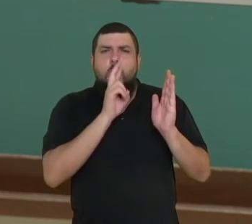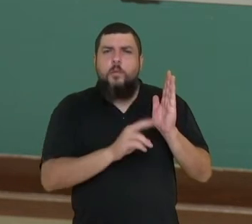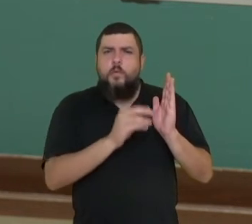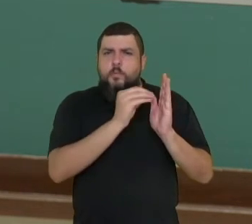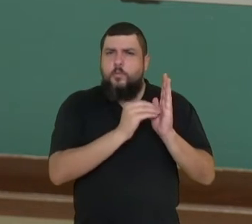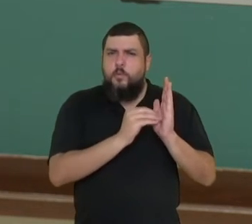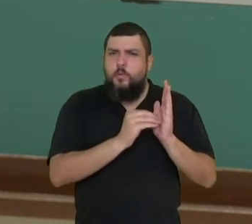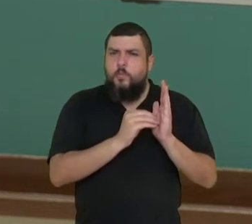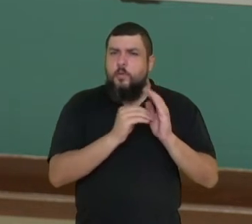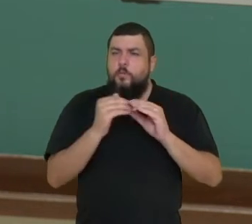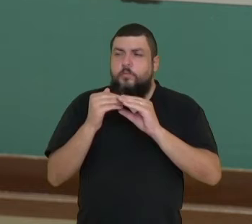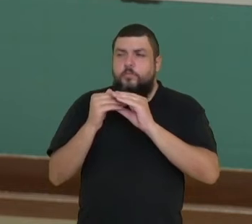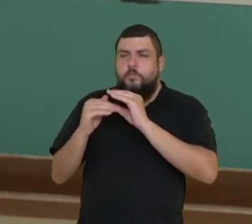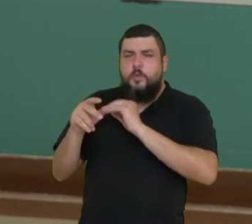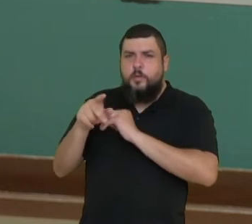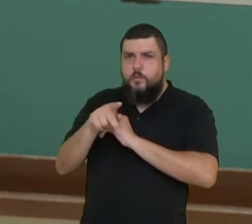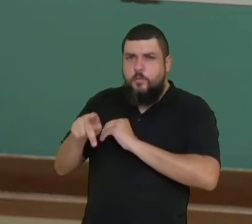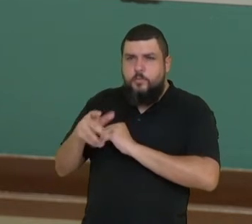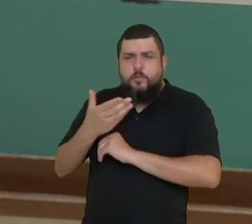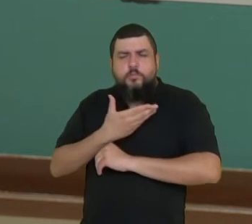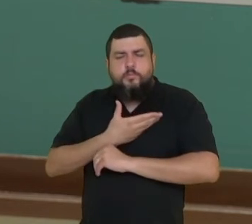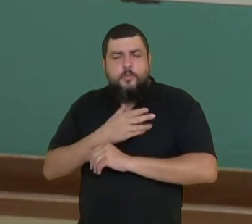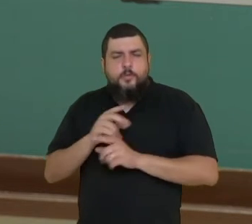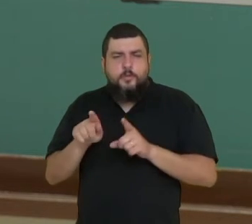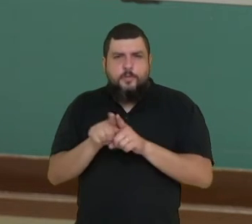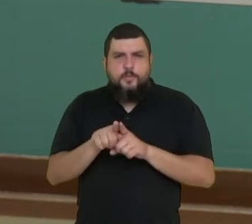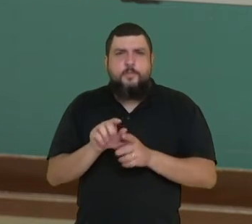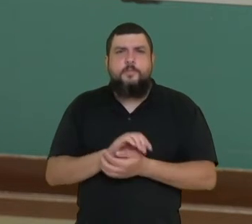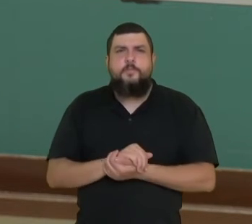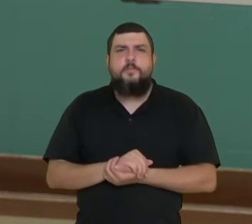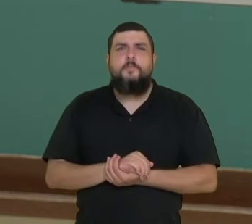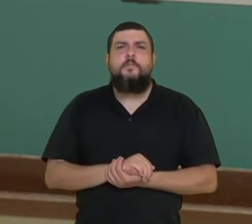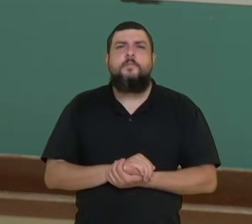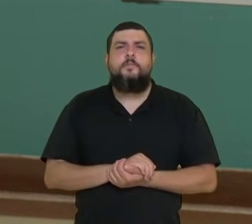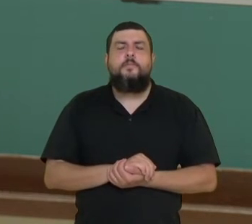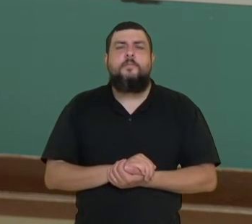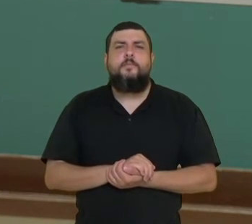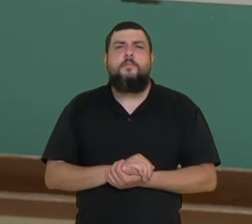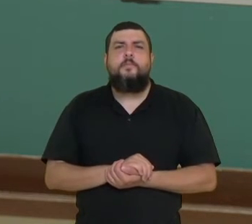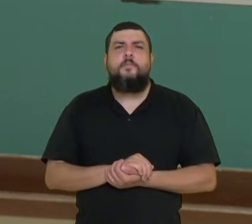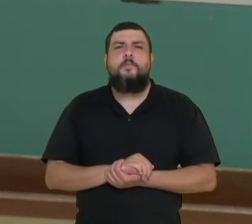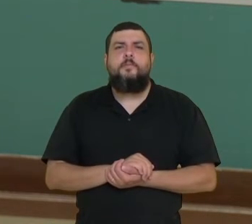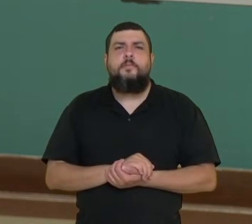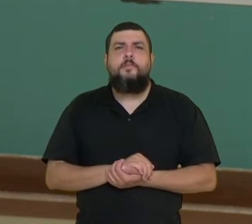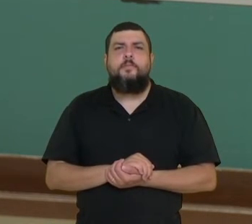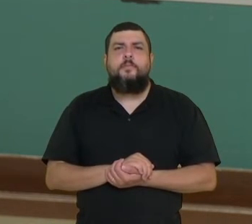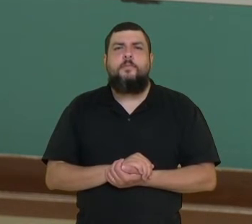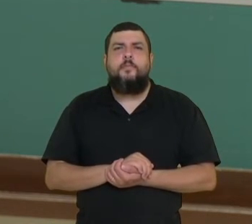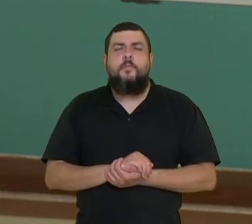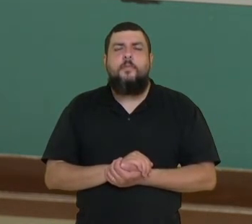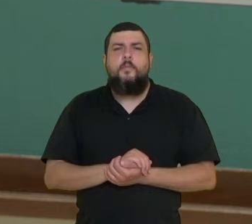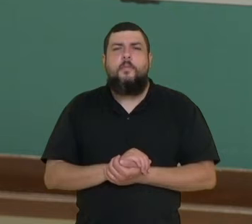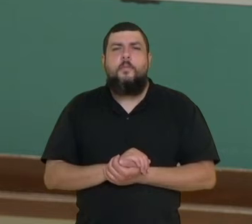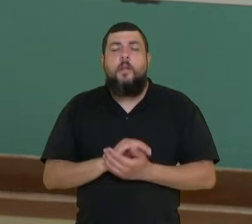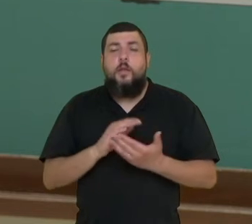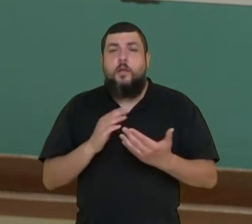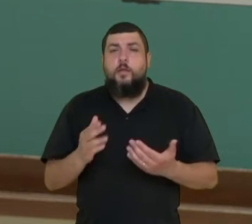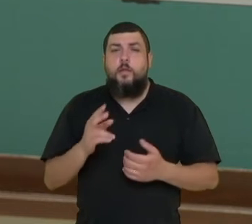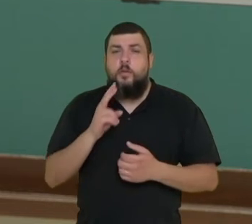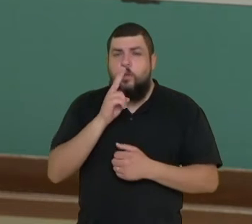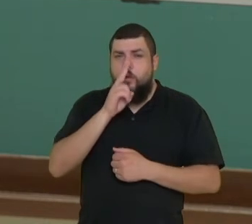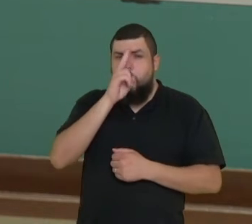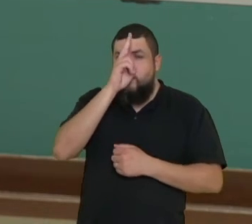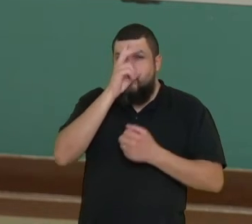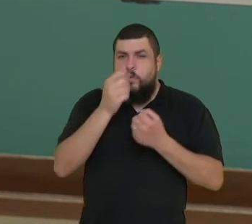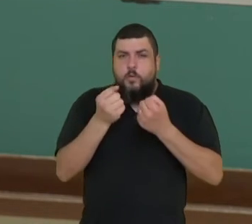prof, beleza? Então, olha aqui, ó, vamos então fazer a atividade aqui. Então, primeira coisa, a força-peso durante a queda,